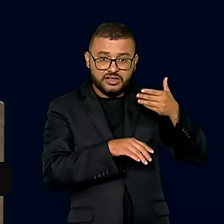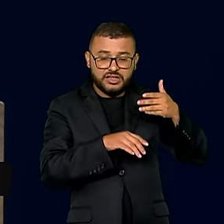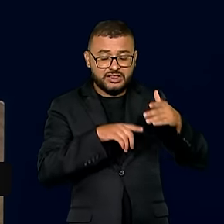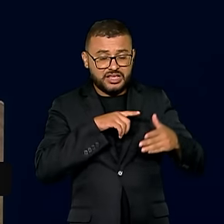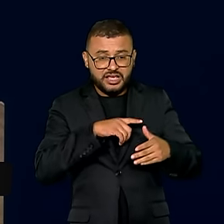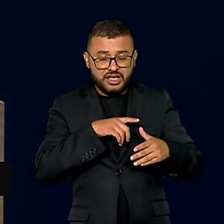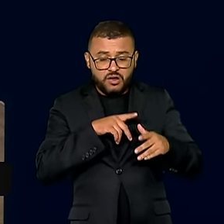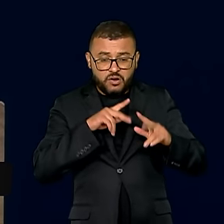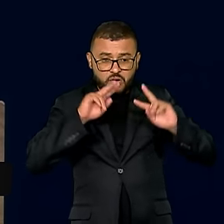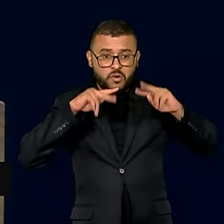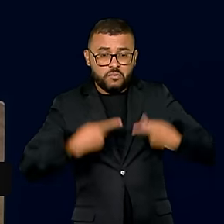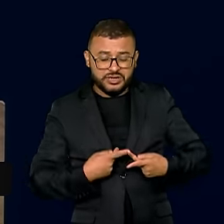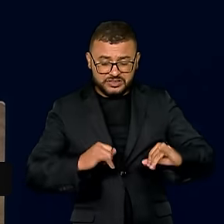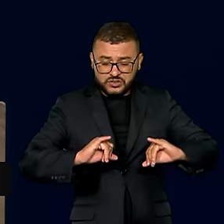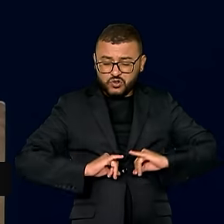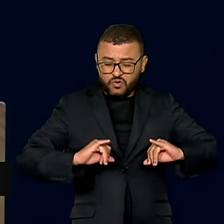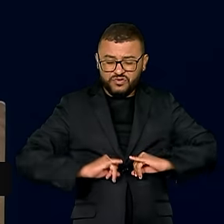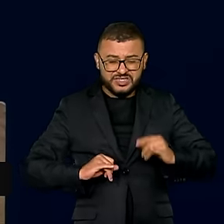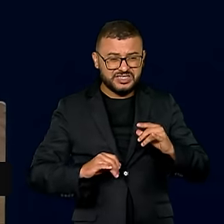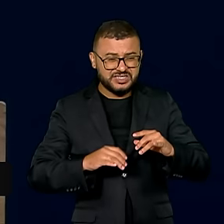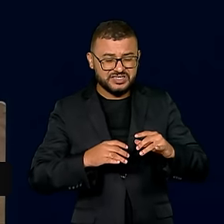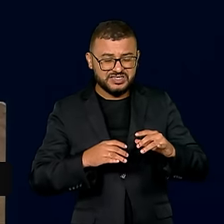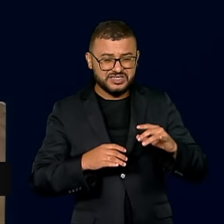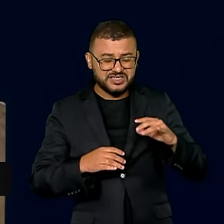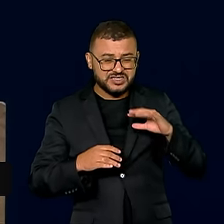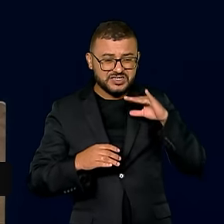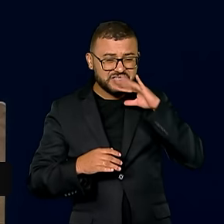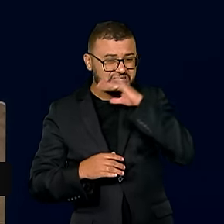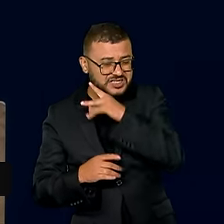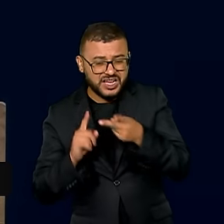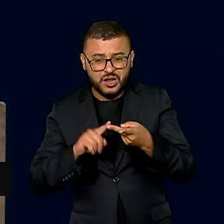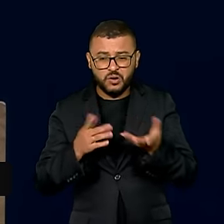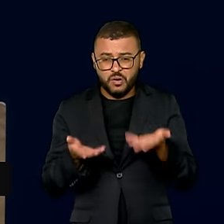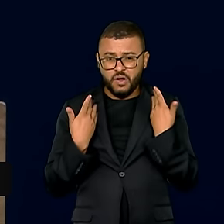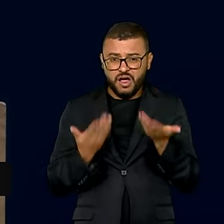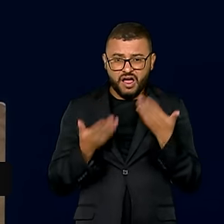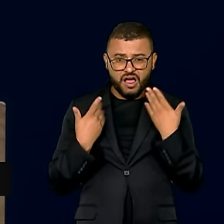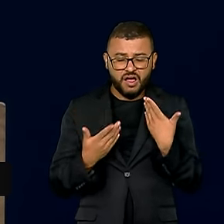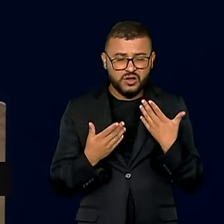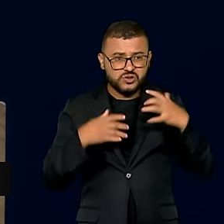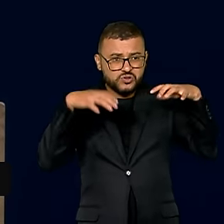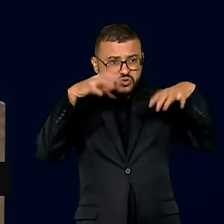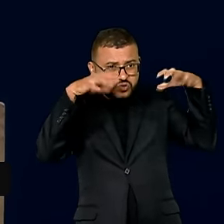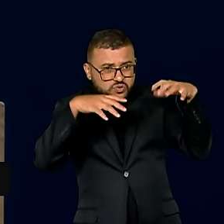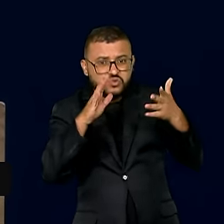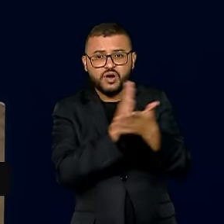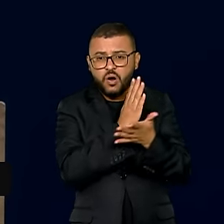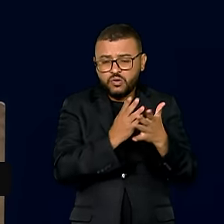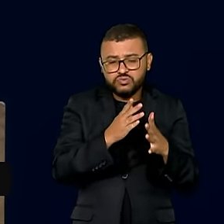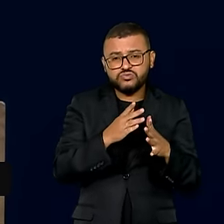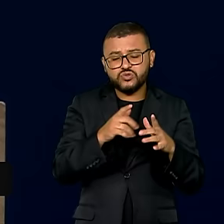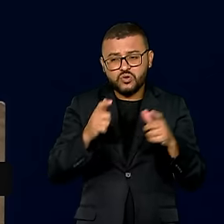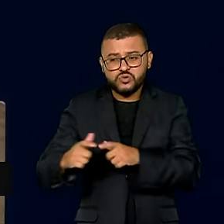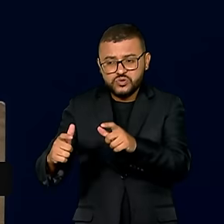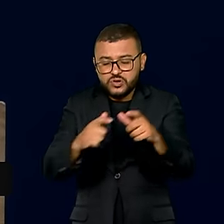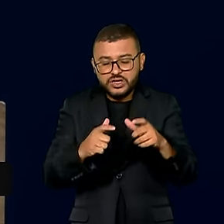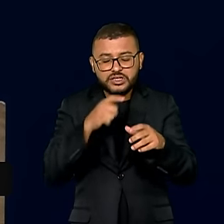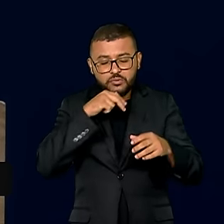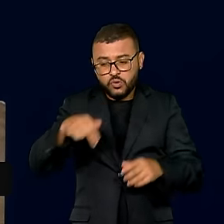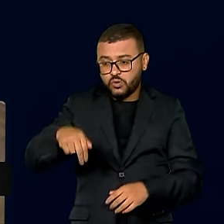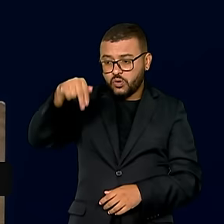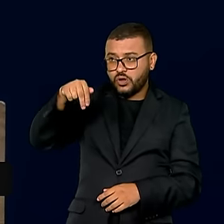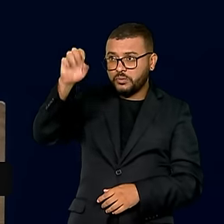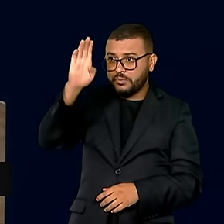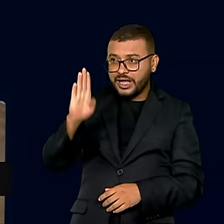secas, enchentes, ondas de calor cada vez mais extremas e frequentes. No norte do